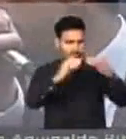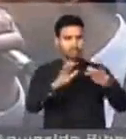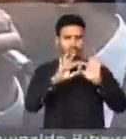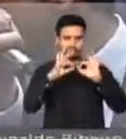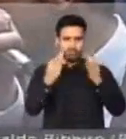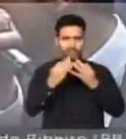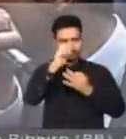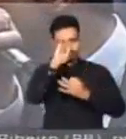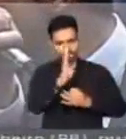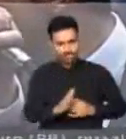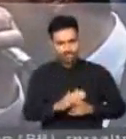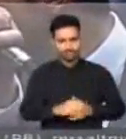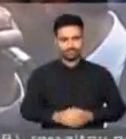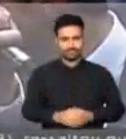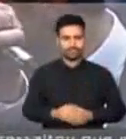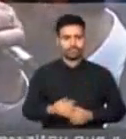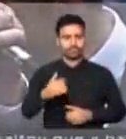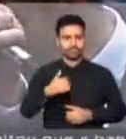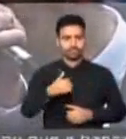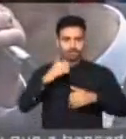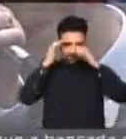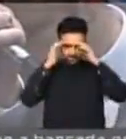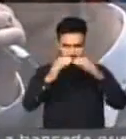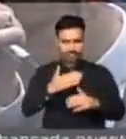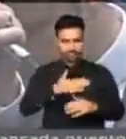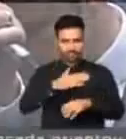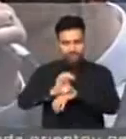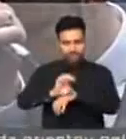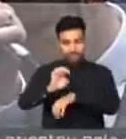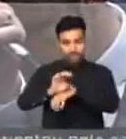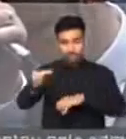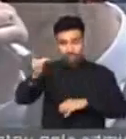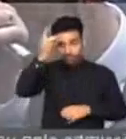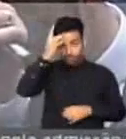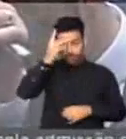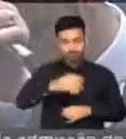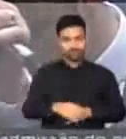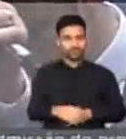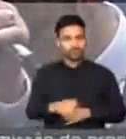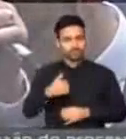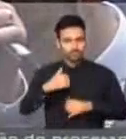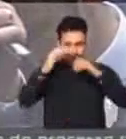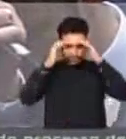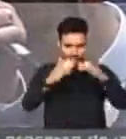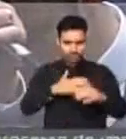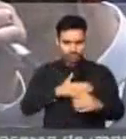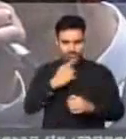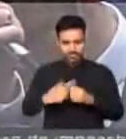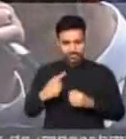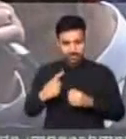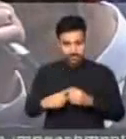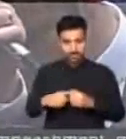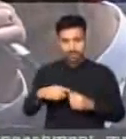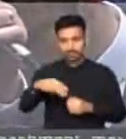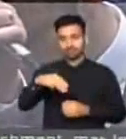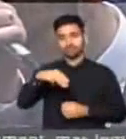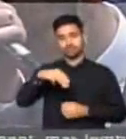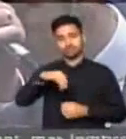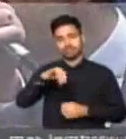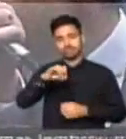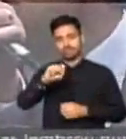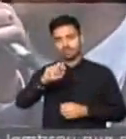famílias brasileiras, em respeito ao meu querido Espírito Santo, em respeito à minha cidade natal, Ibiraçu,